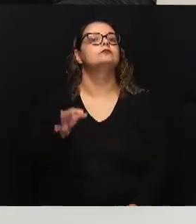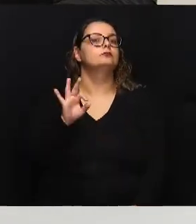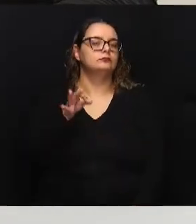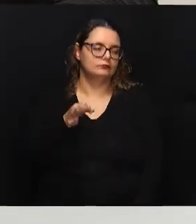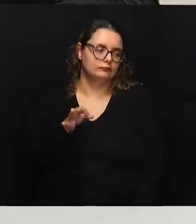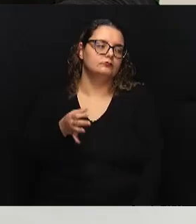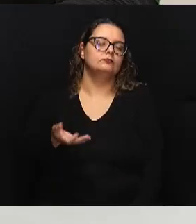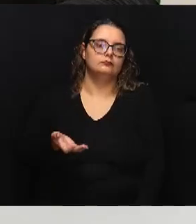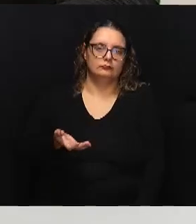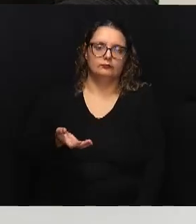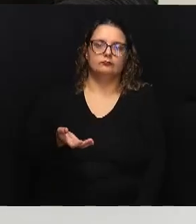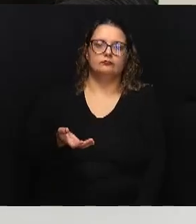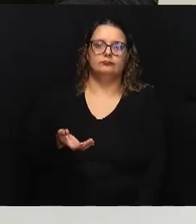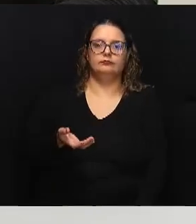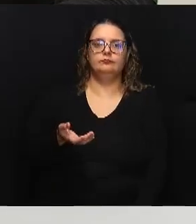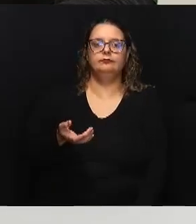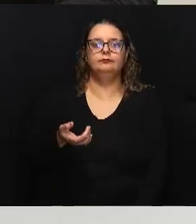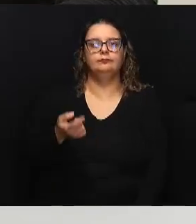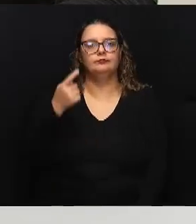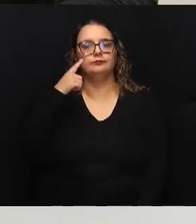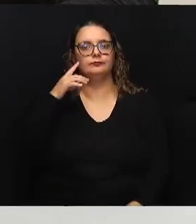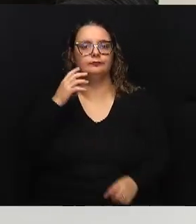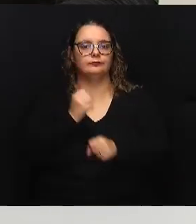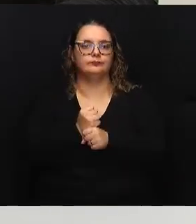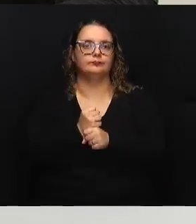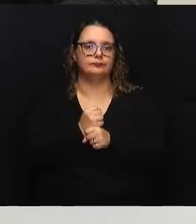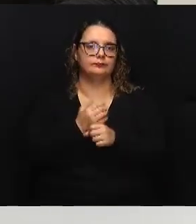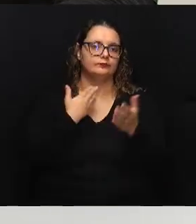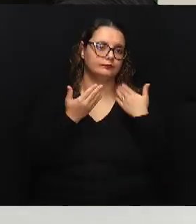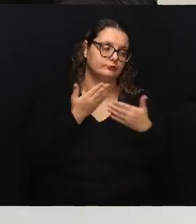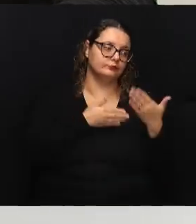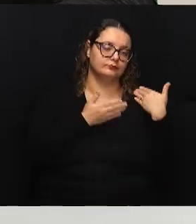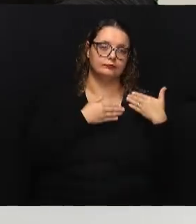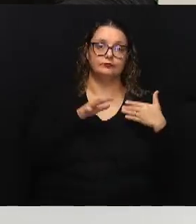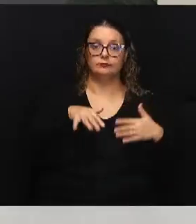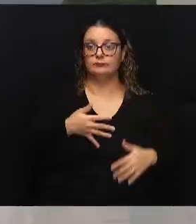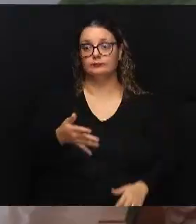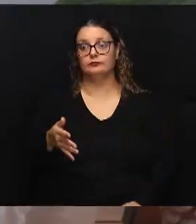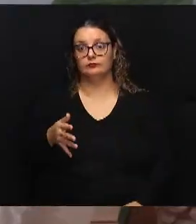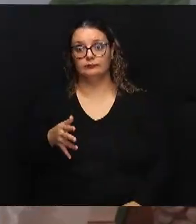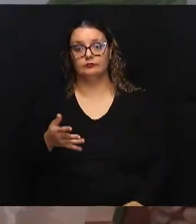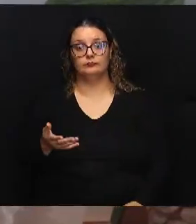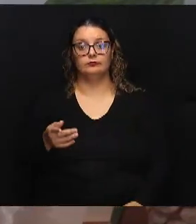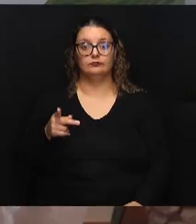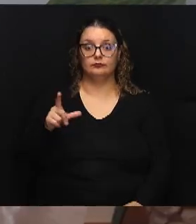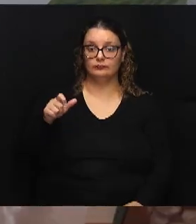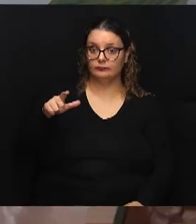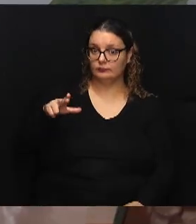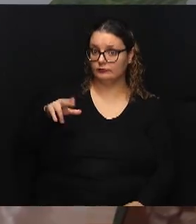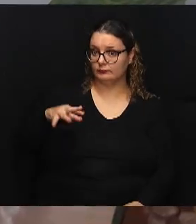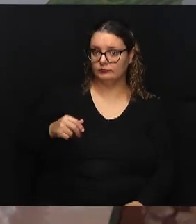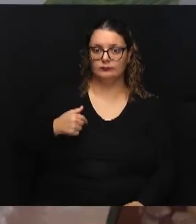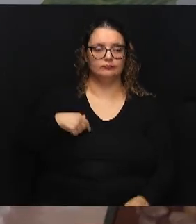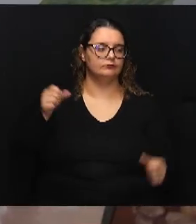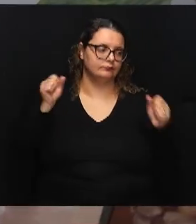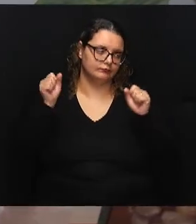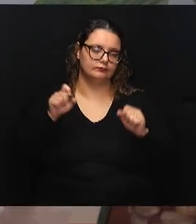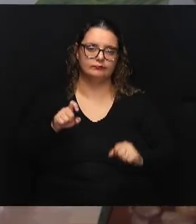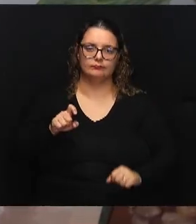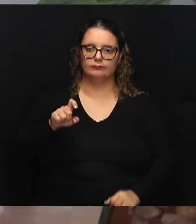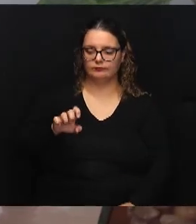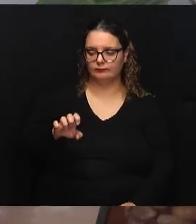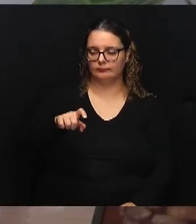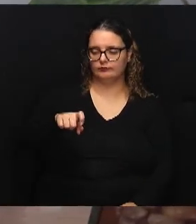certeza. Eu, em geral, já conversei outras vezes com você, eu sou planilheiro, né? Então eu gosto do Excel, tem outras ferramentas